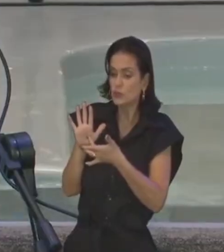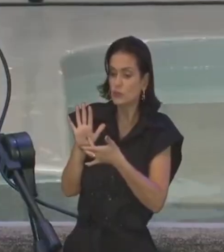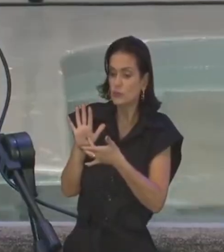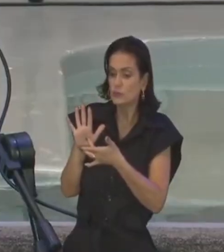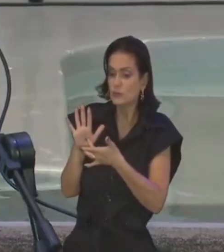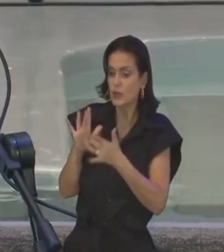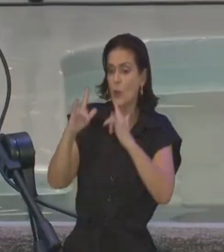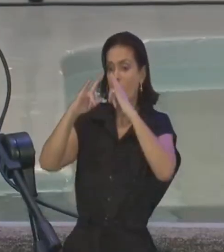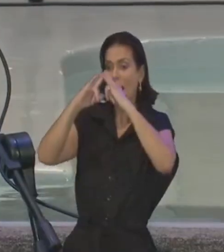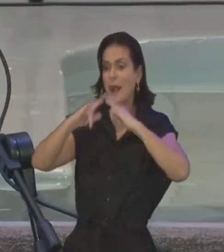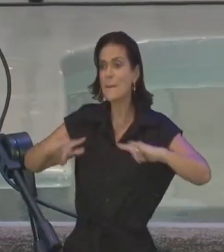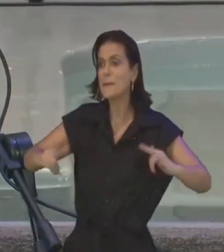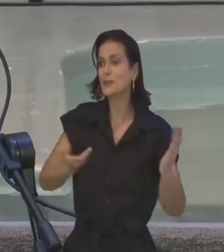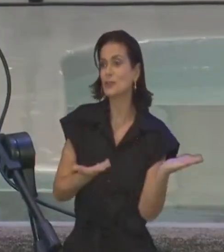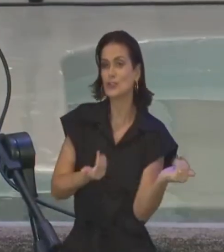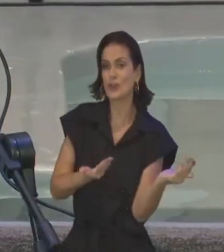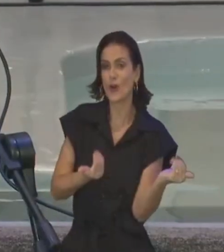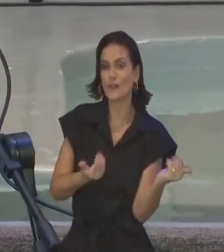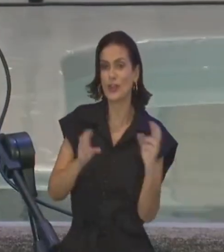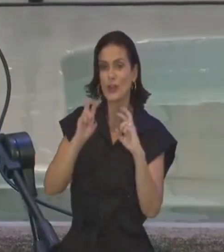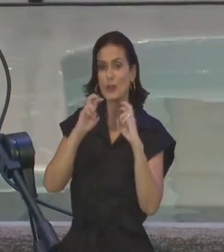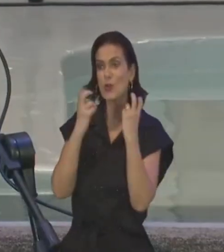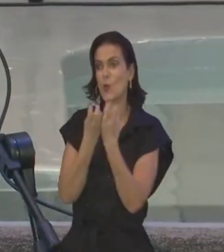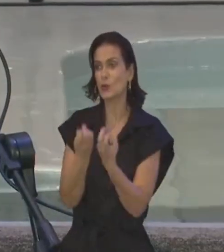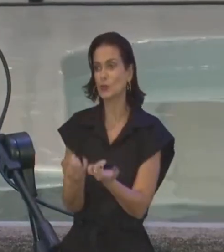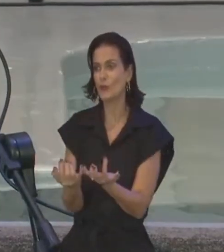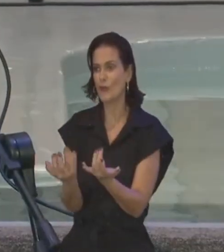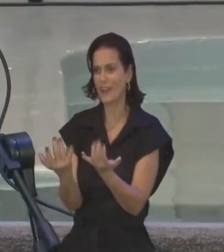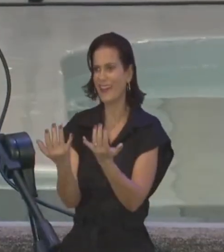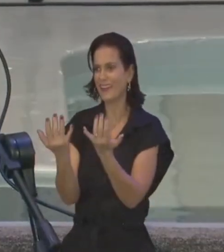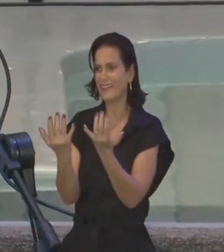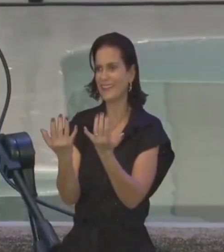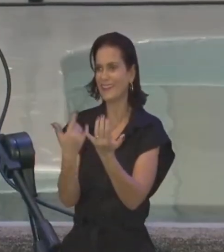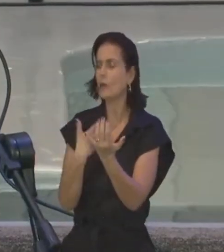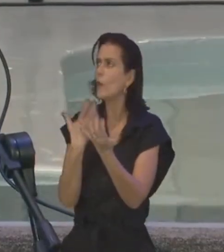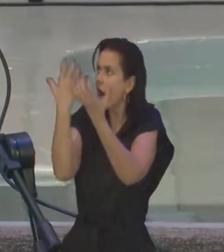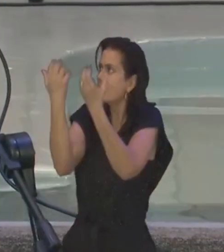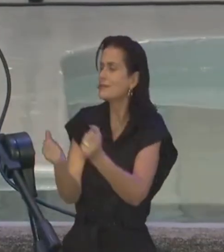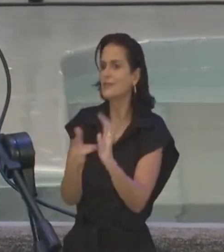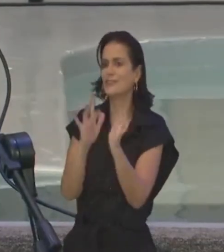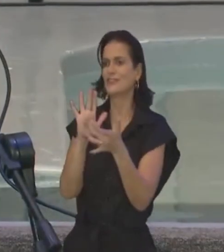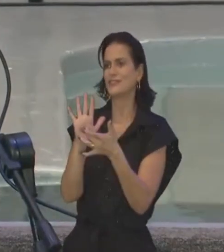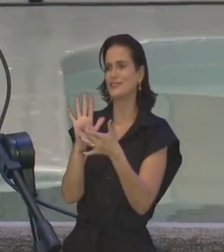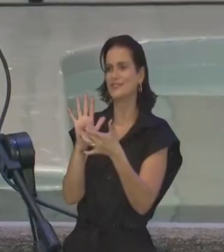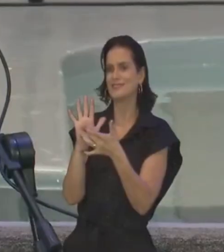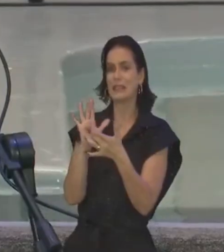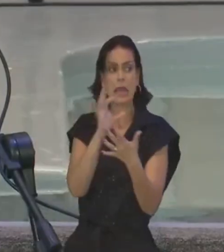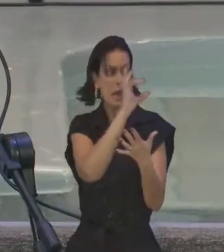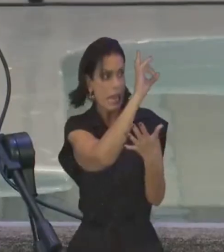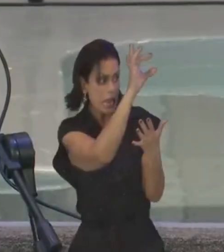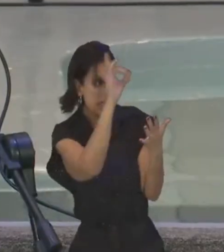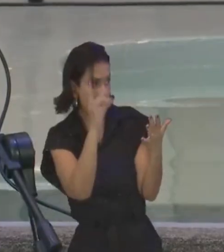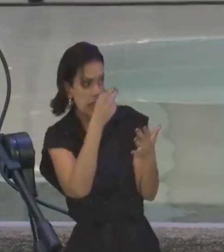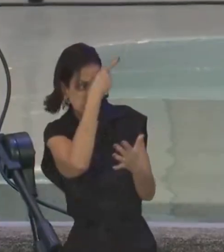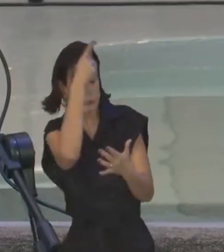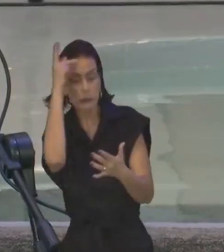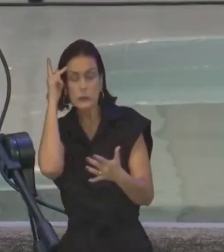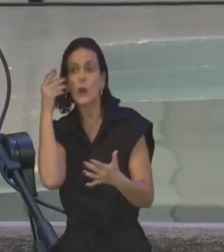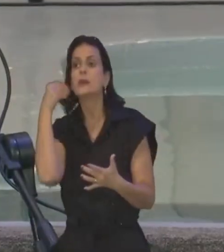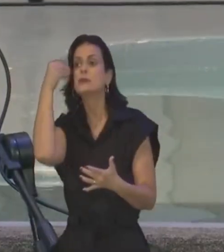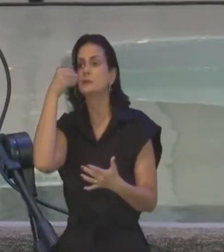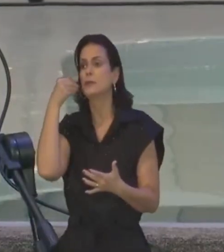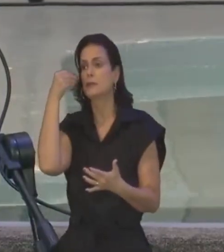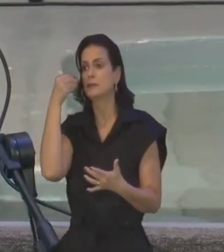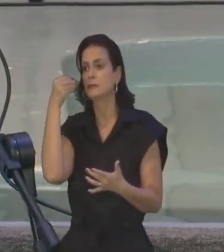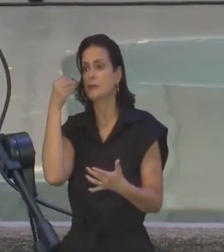no acampamento da juventude, no culto da fogueira. E cada um tem a sua experiência, e